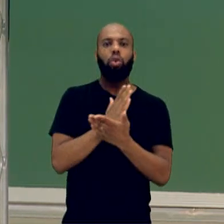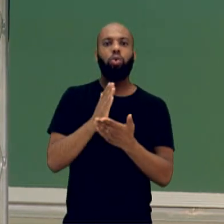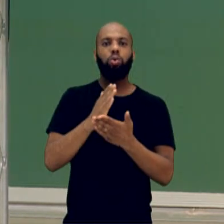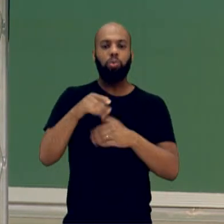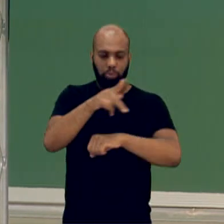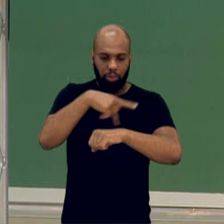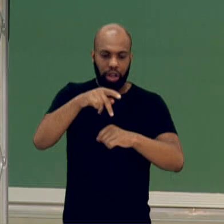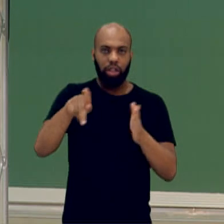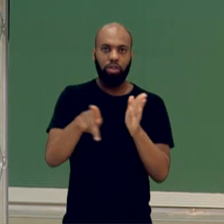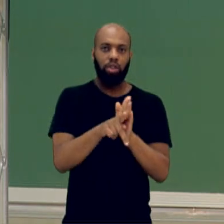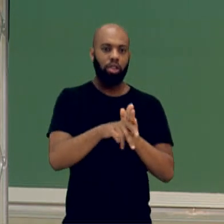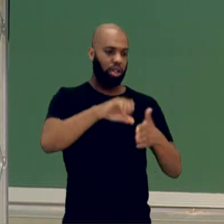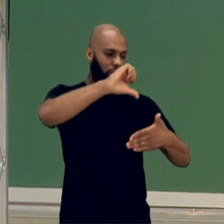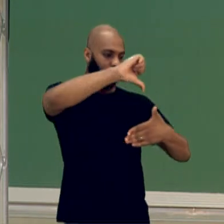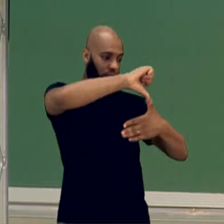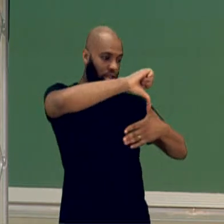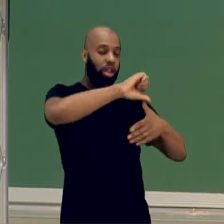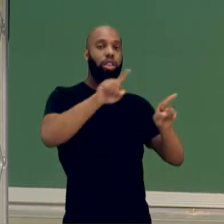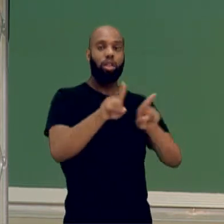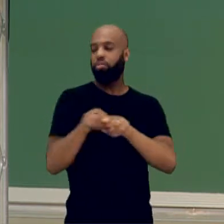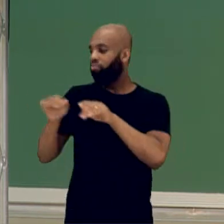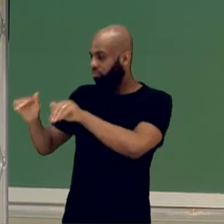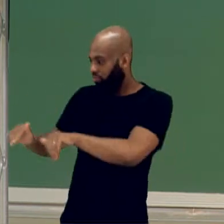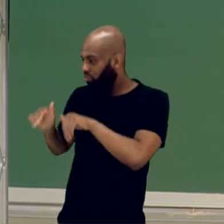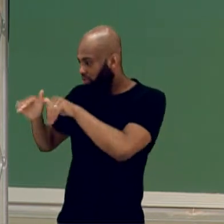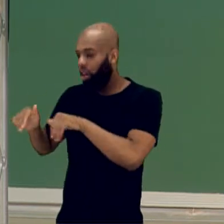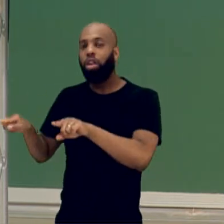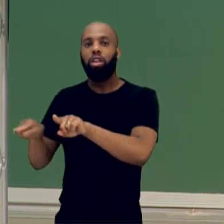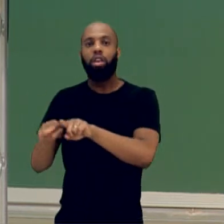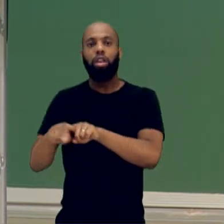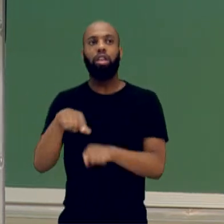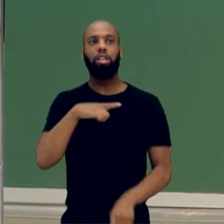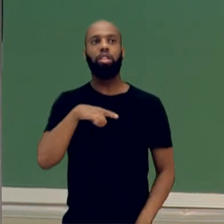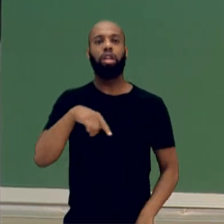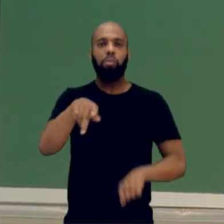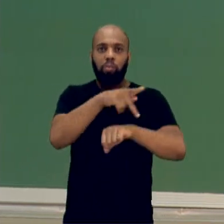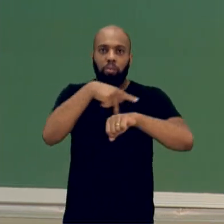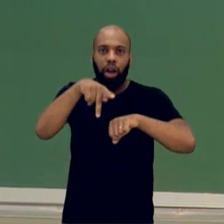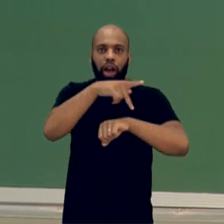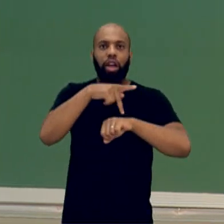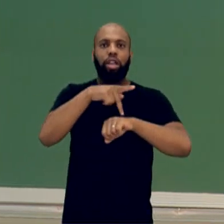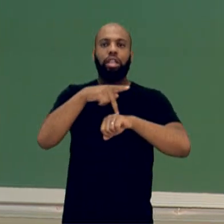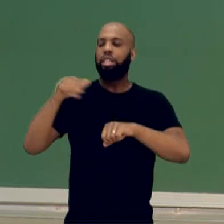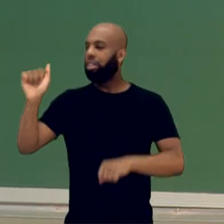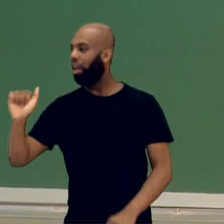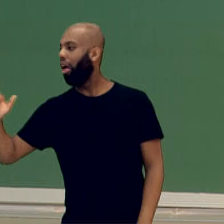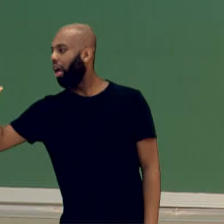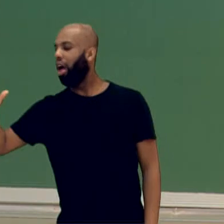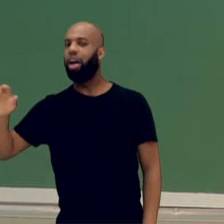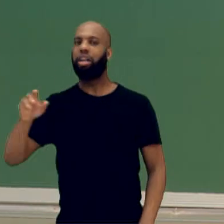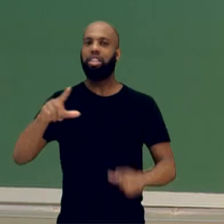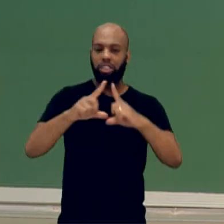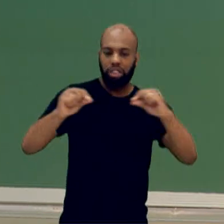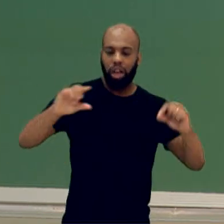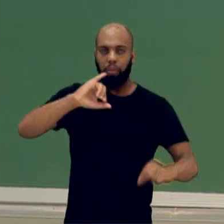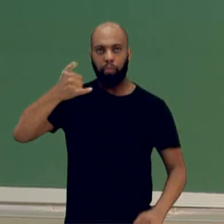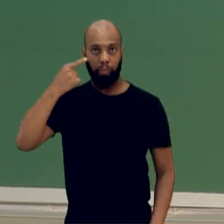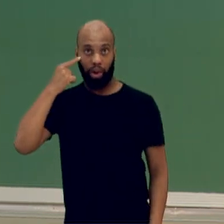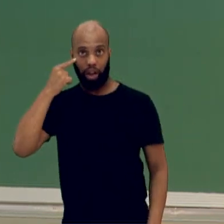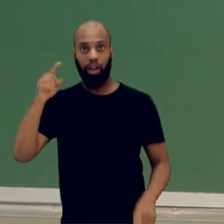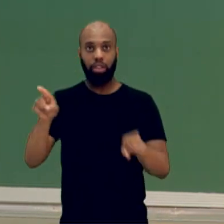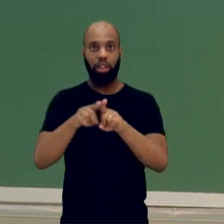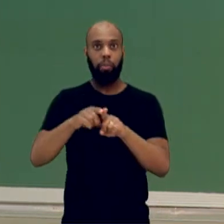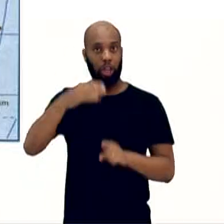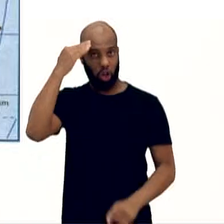da América do Sul, Austrália, aqui países da Ásia, né, o Japão especificamente,